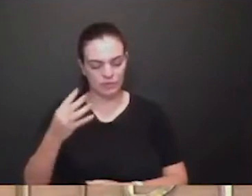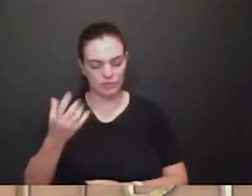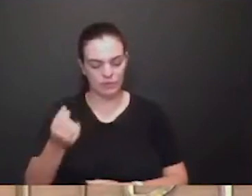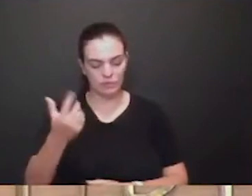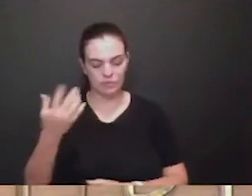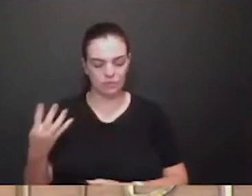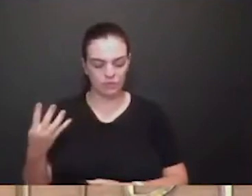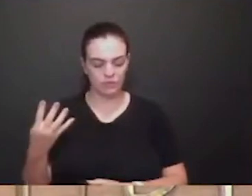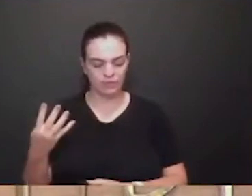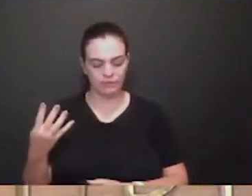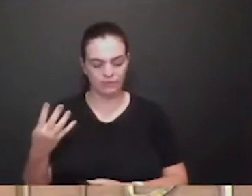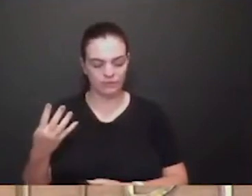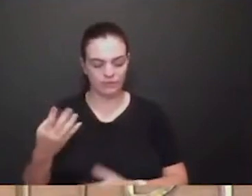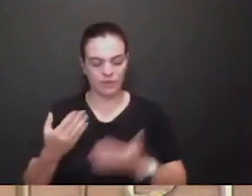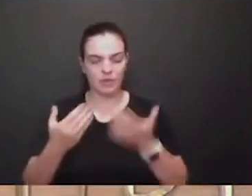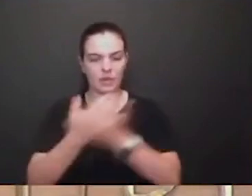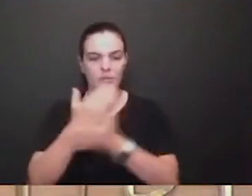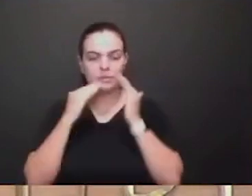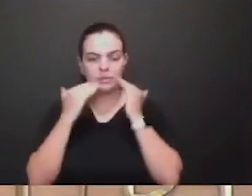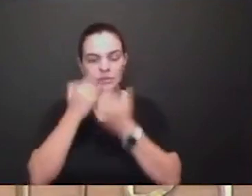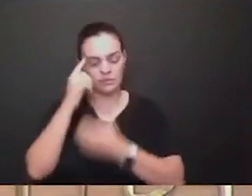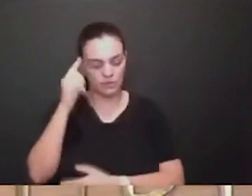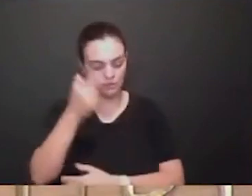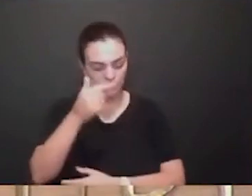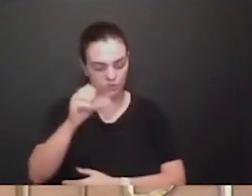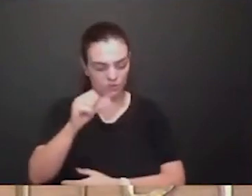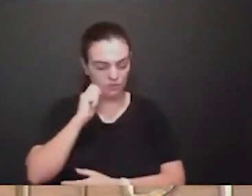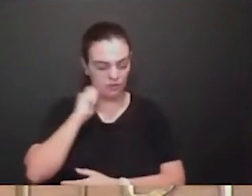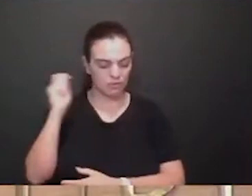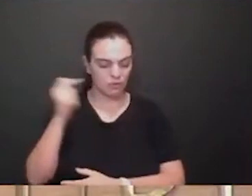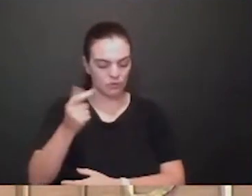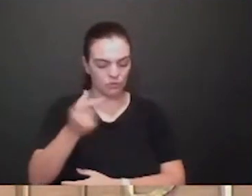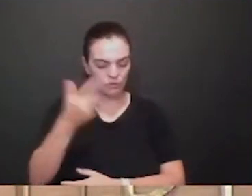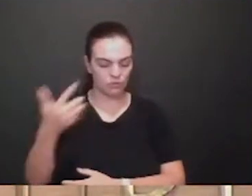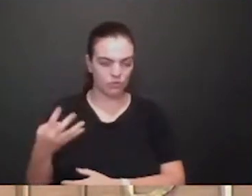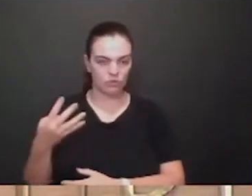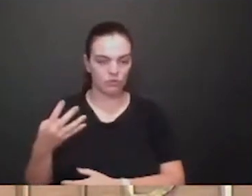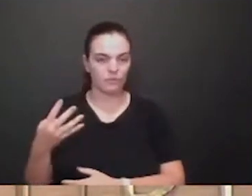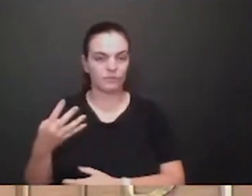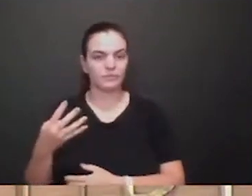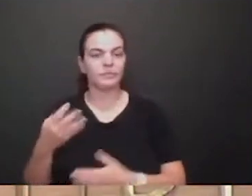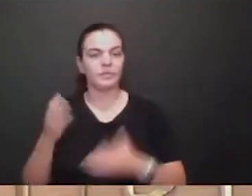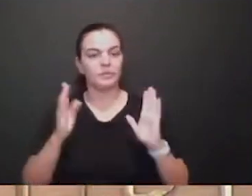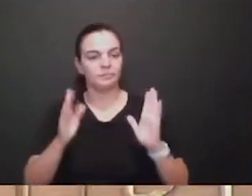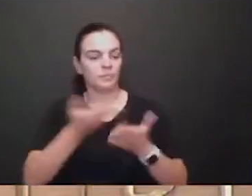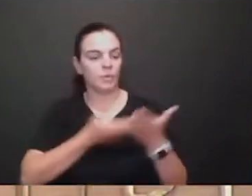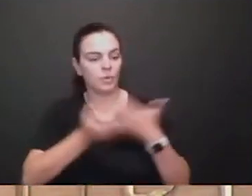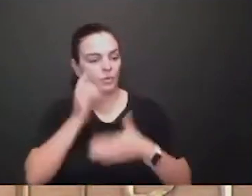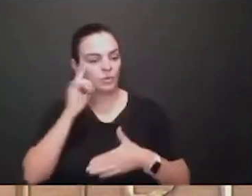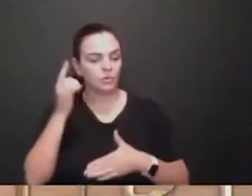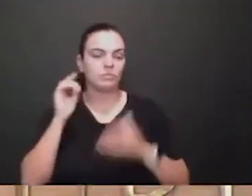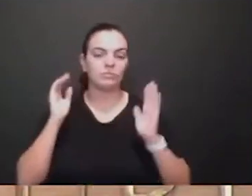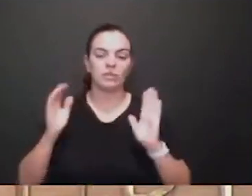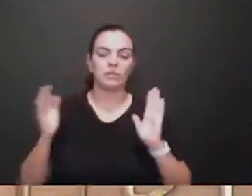054-00-004-2024, aprovado na sessão do dia 29 de abril de 2024, os horários destinados à ordem do dia, ao grande expediente